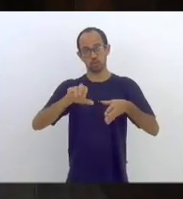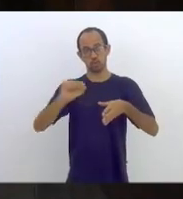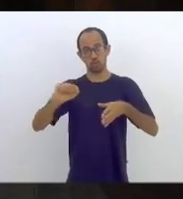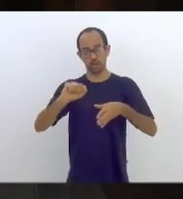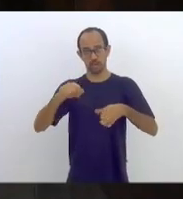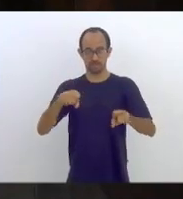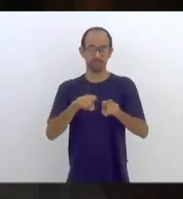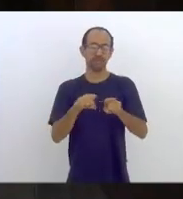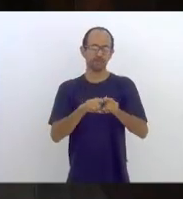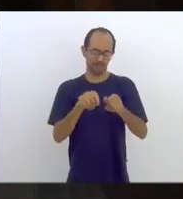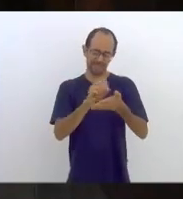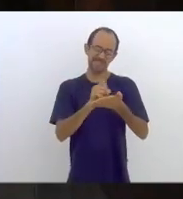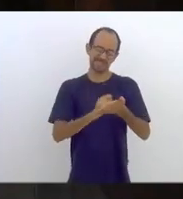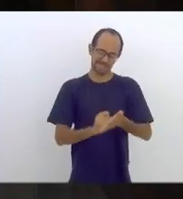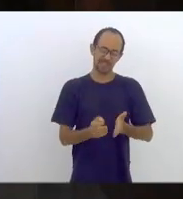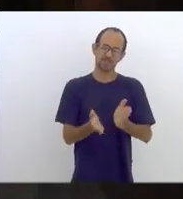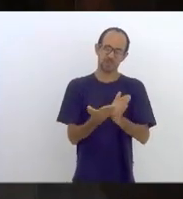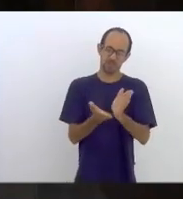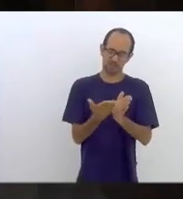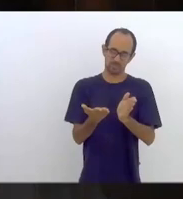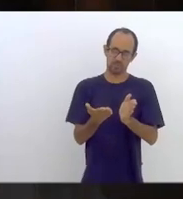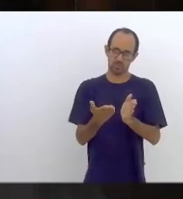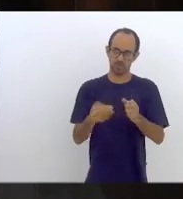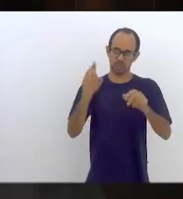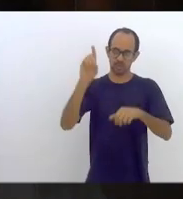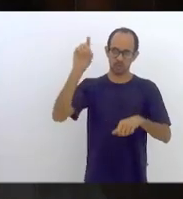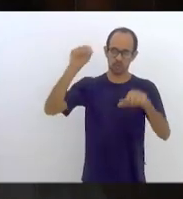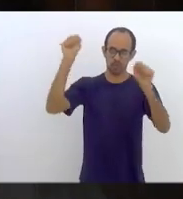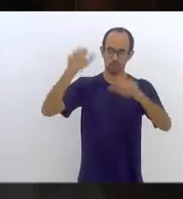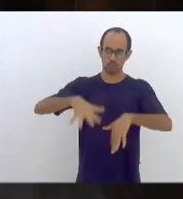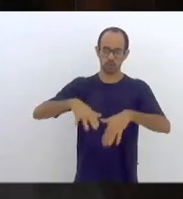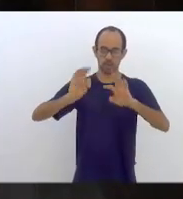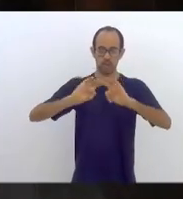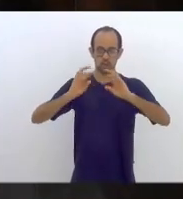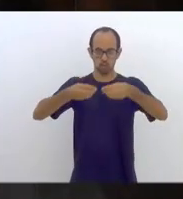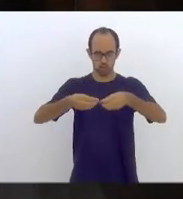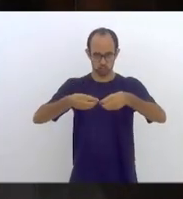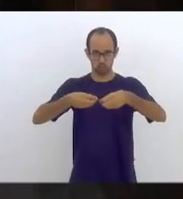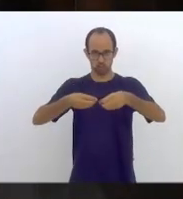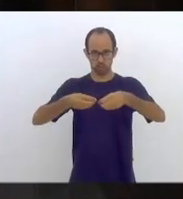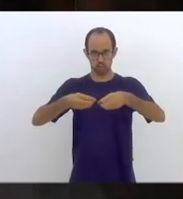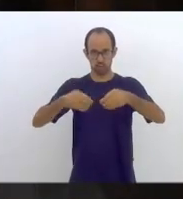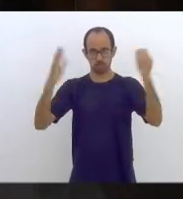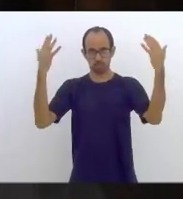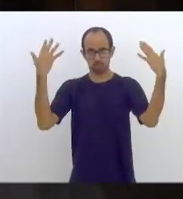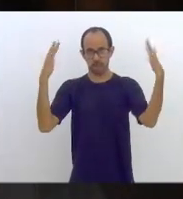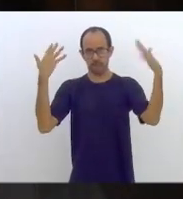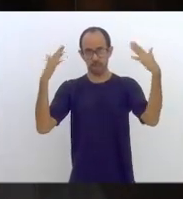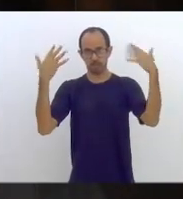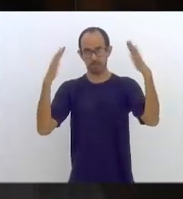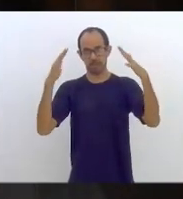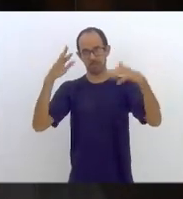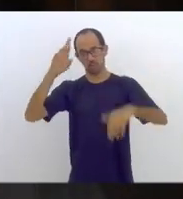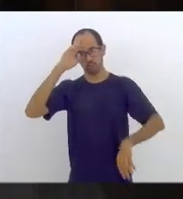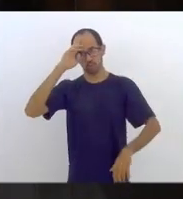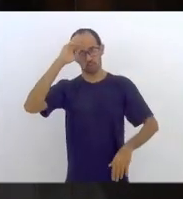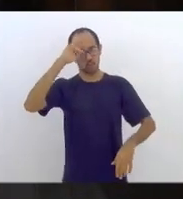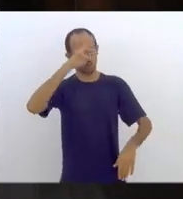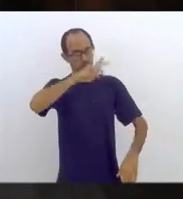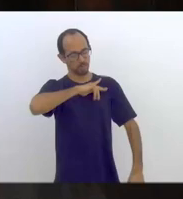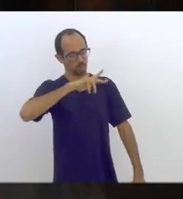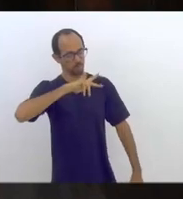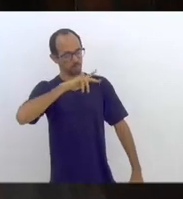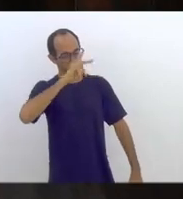também nesse livro Tenho dito que Deus nos abençoe a todos e parabéns ao Nobre Professor